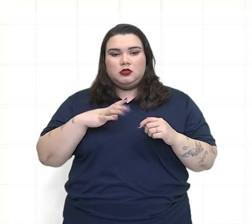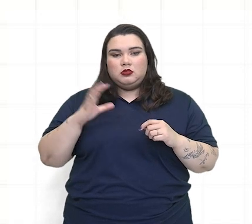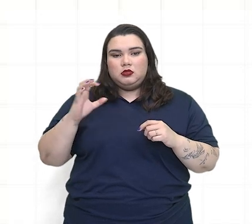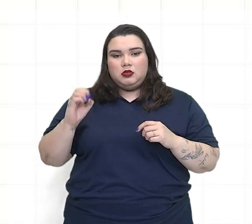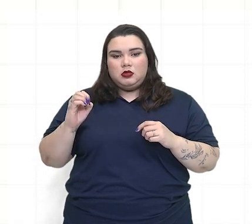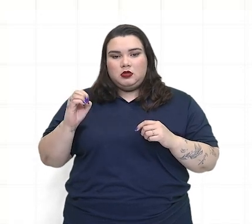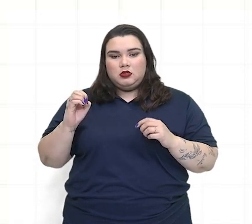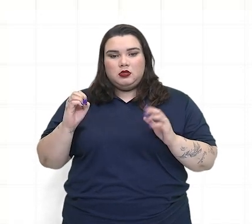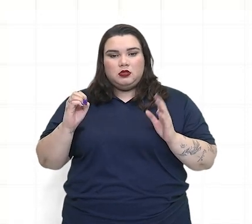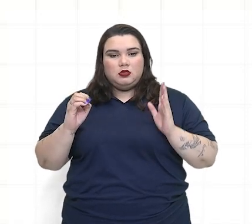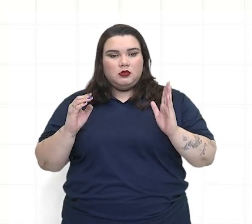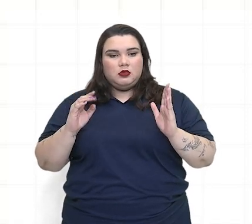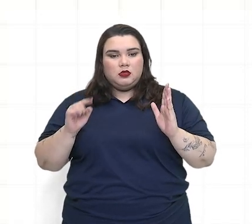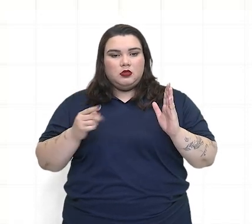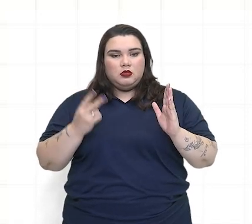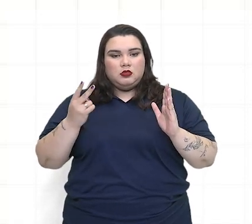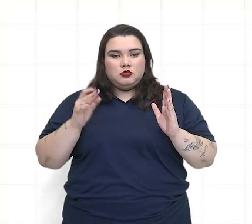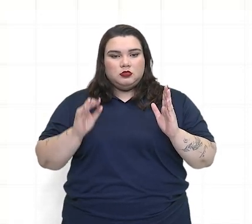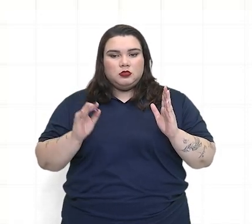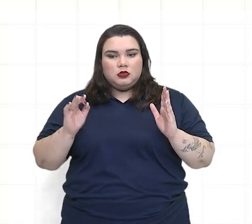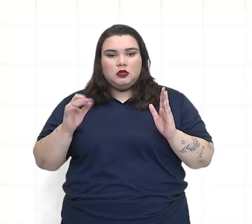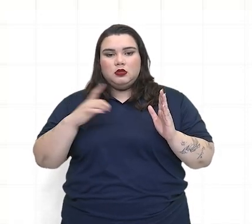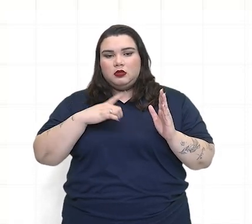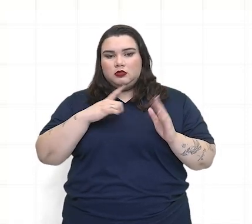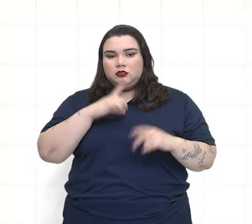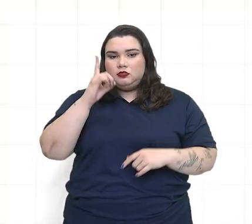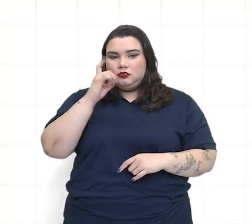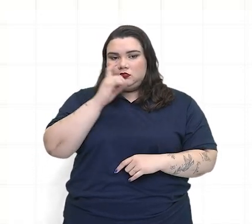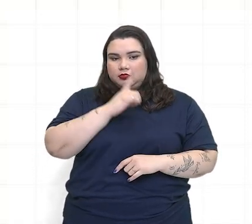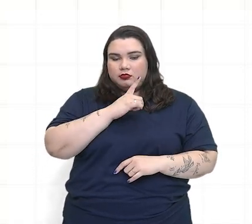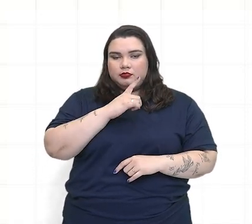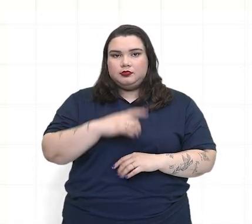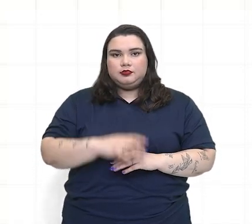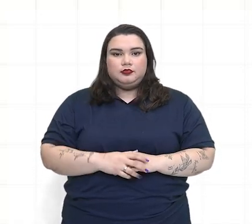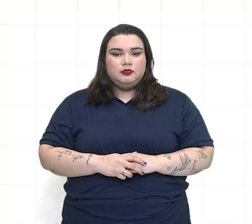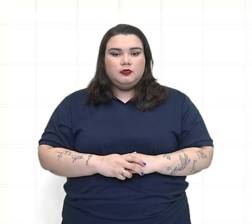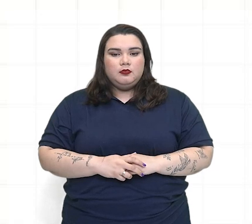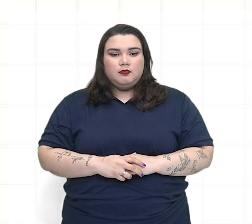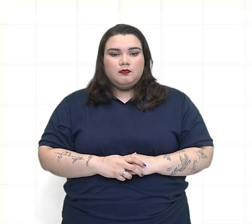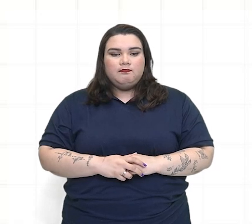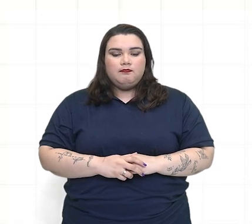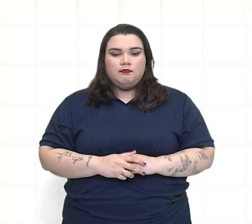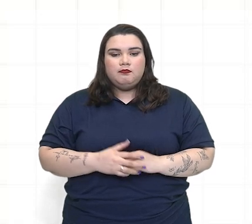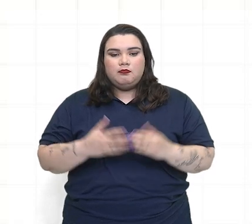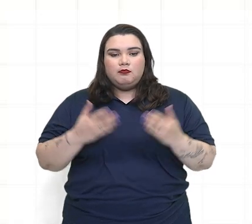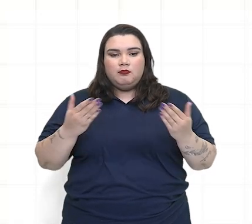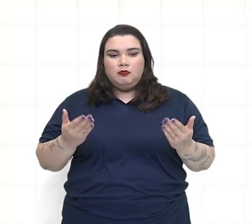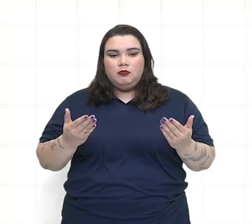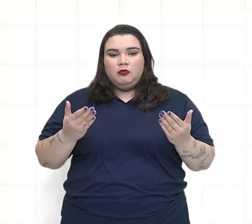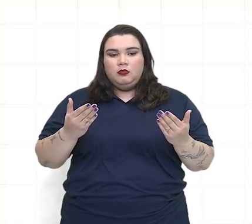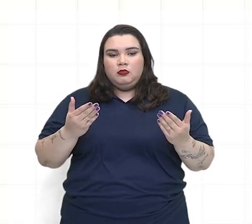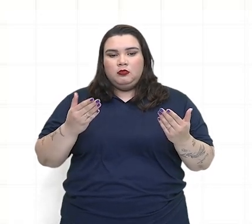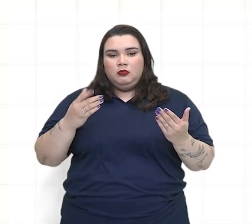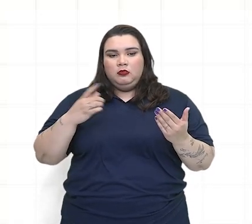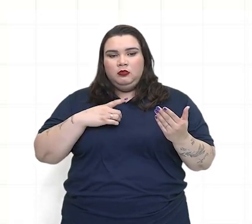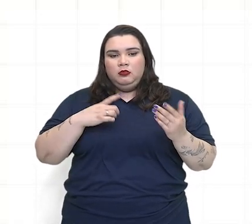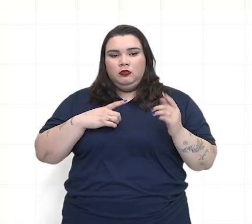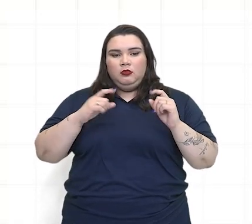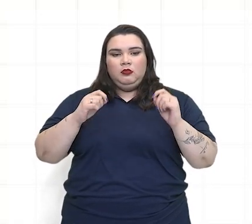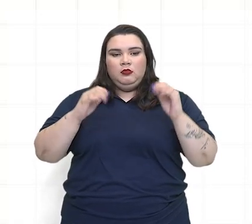0 e 2%, grande dificuldade. E aqui, né, mental e